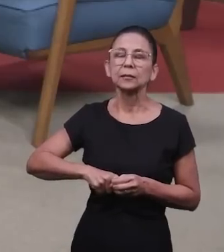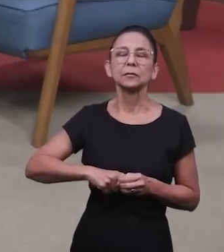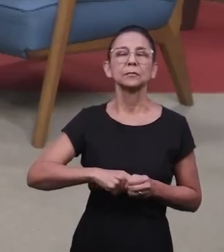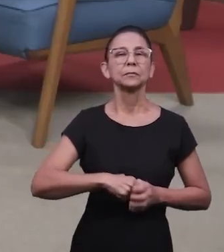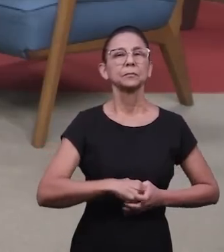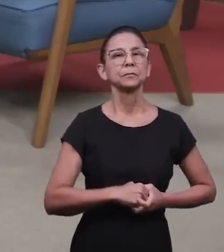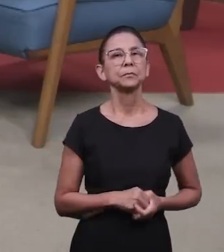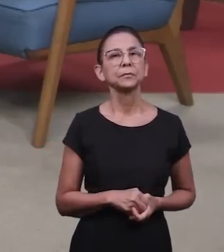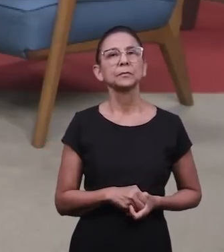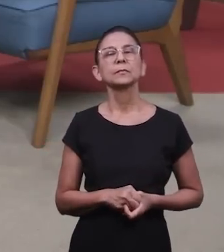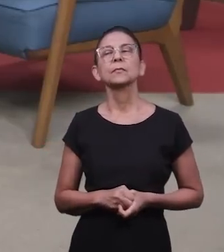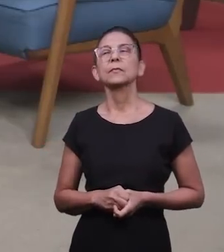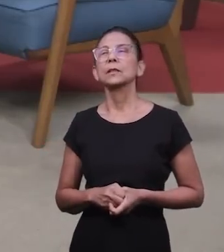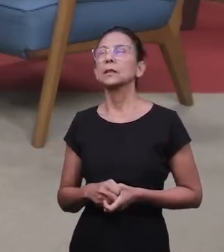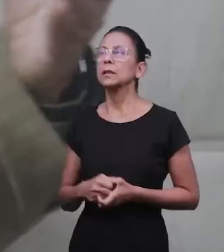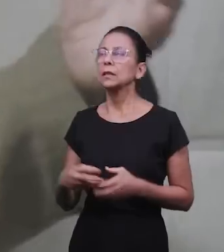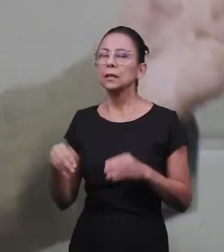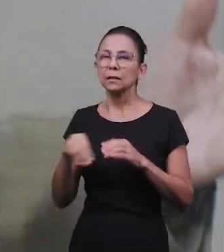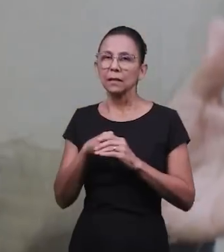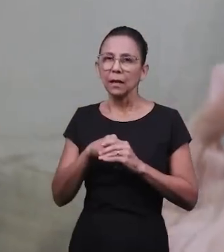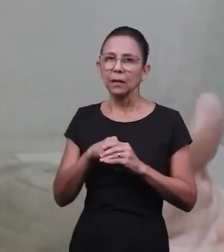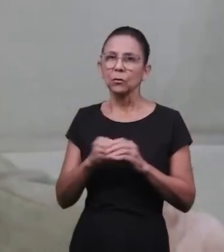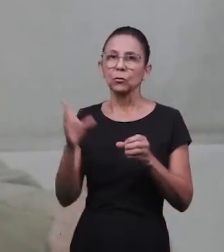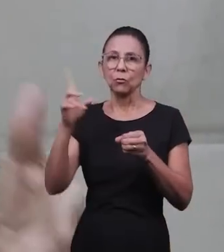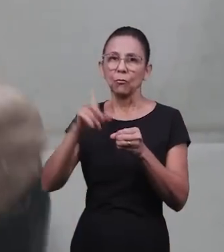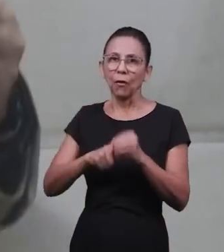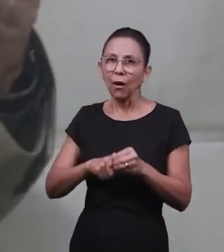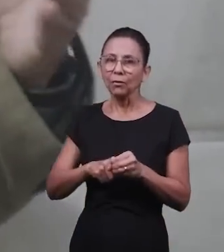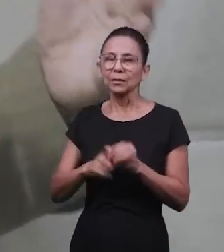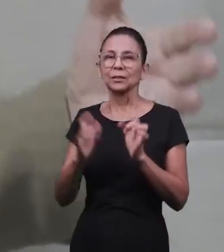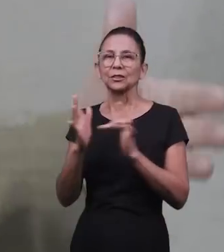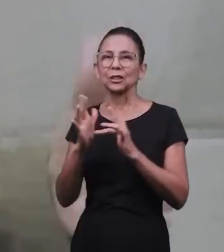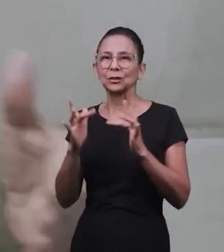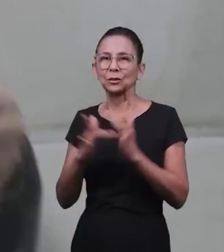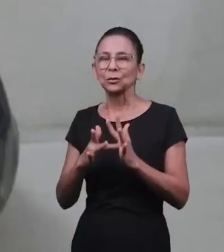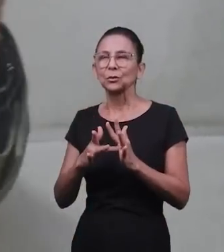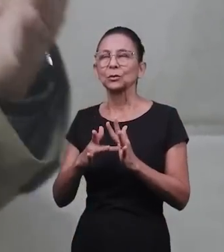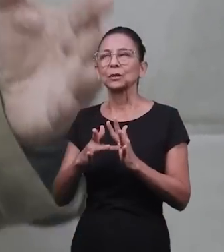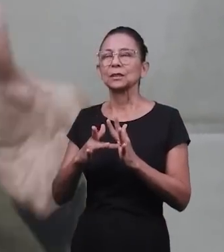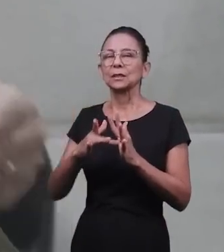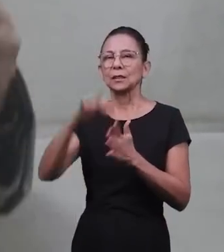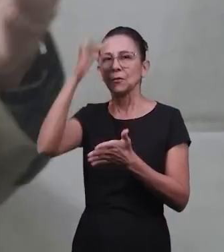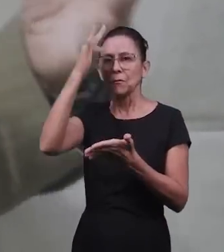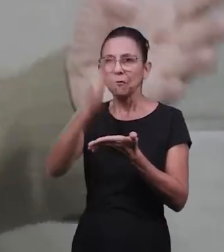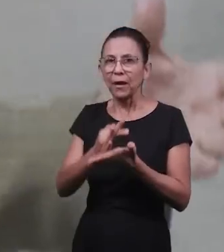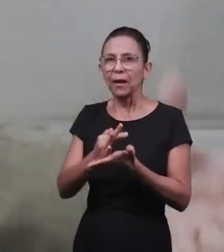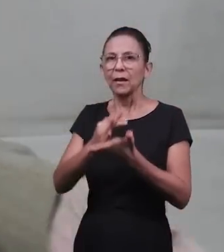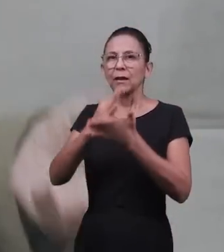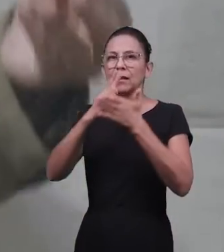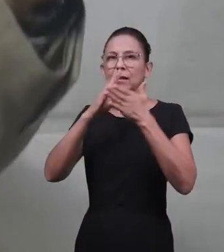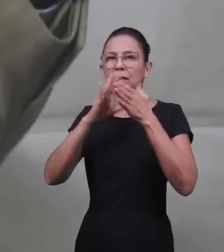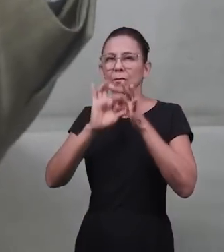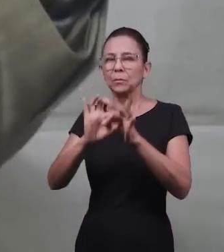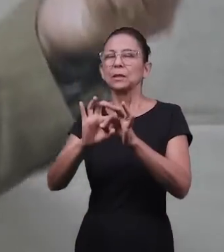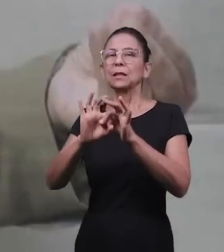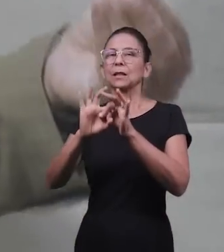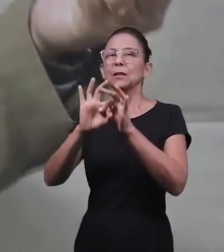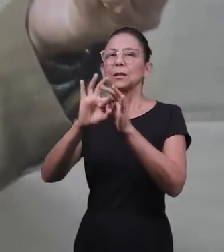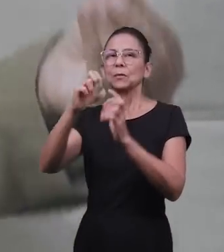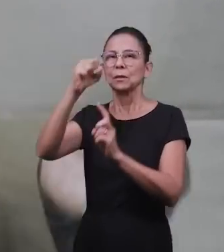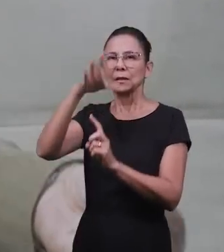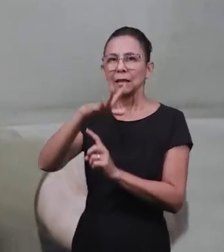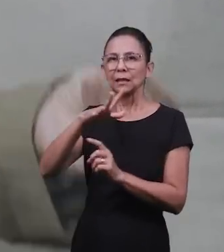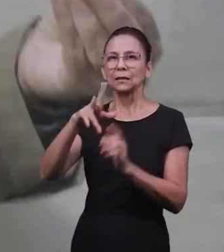dentro desta mensagem está a salvação, a fé, a comunhão, a graça. Mas a